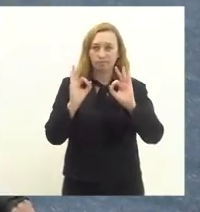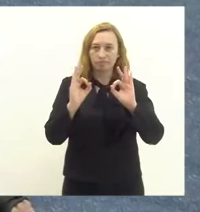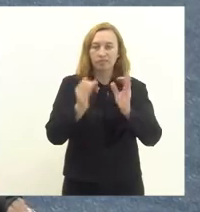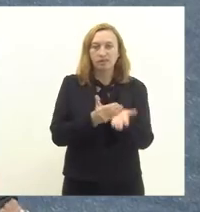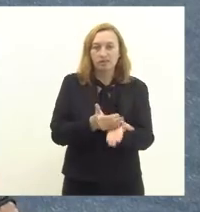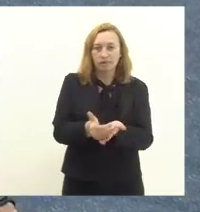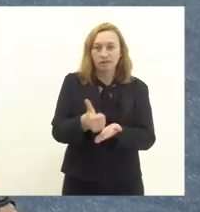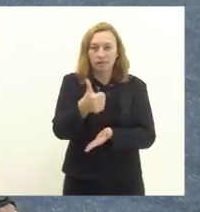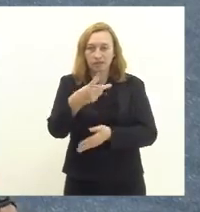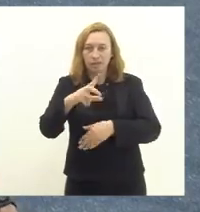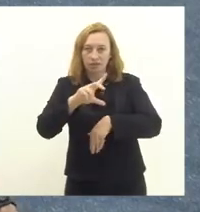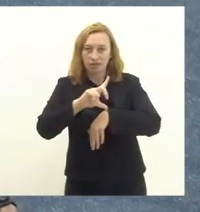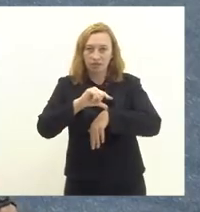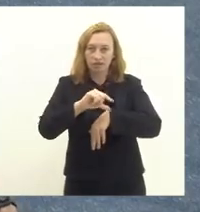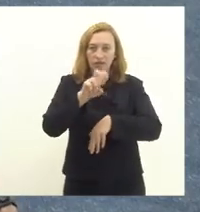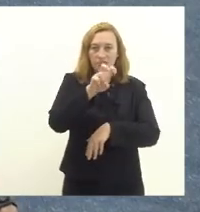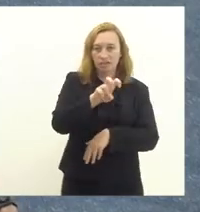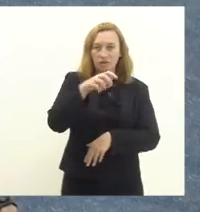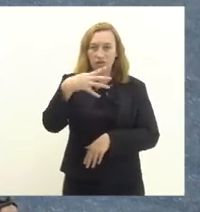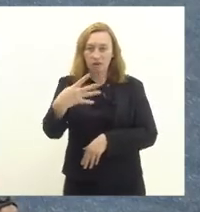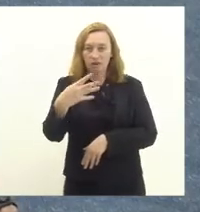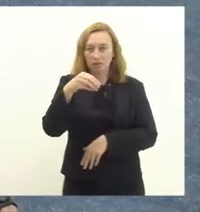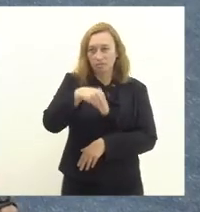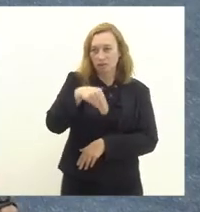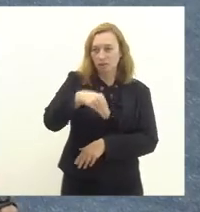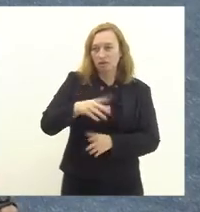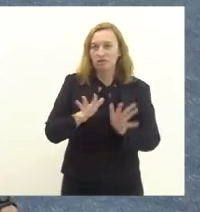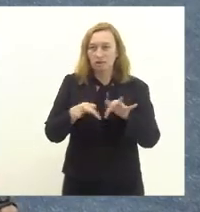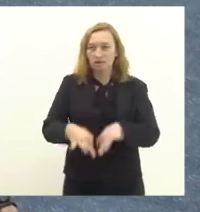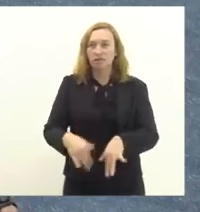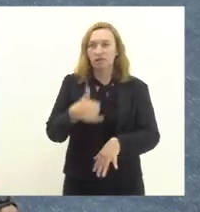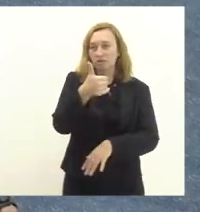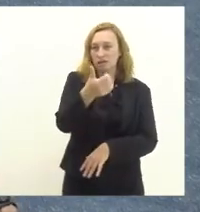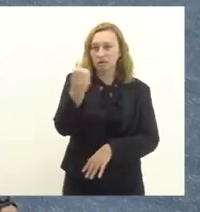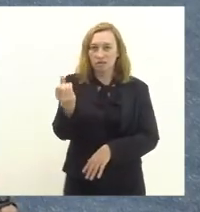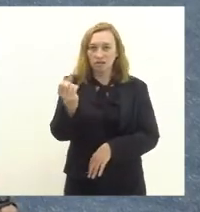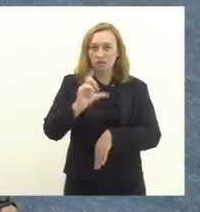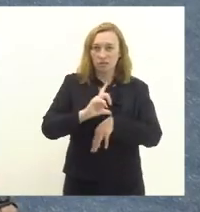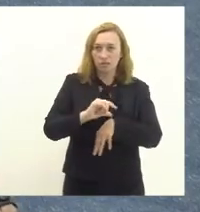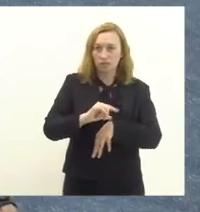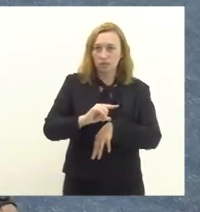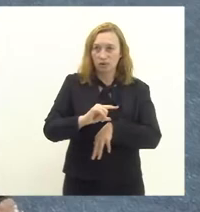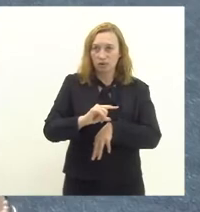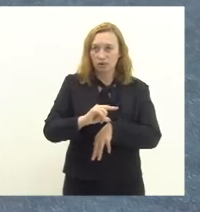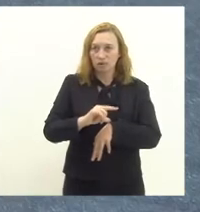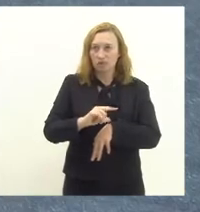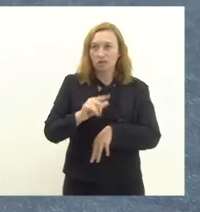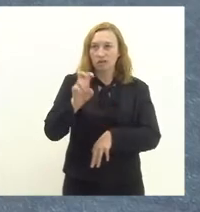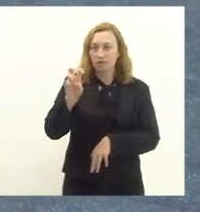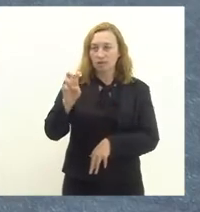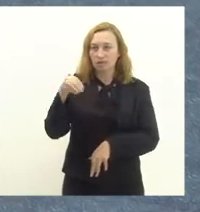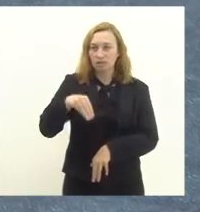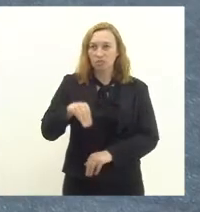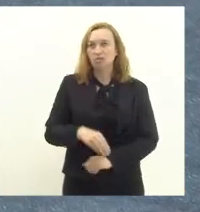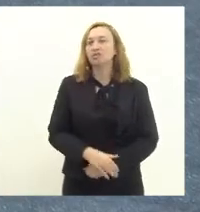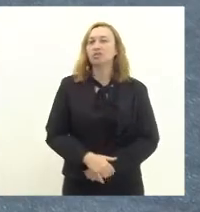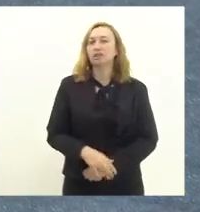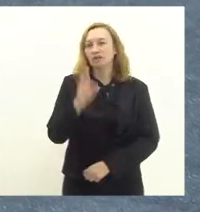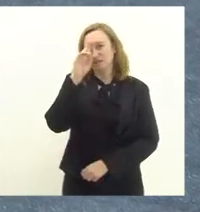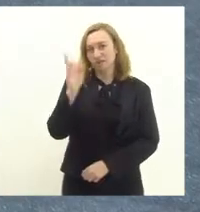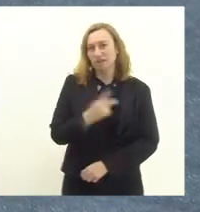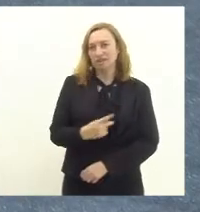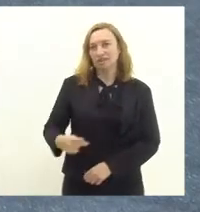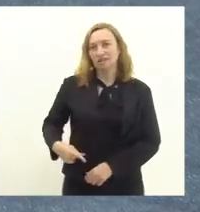às 15 horas e 54 minutos, encerrou-se às 16 horas e 5 minutos.